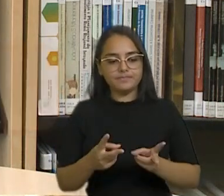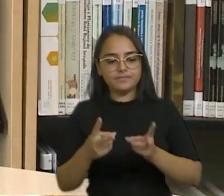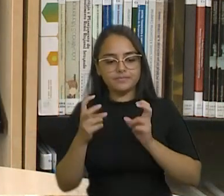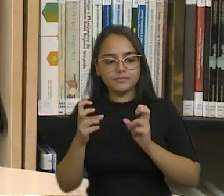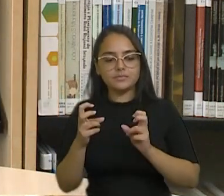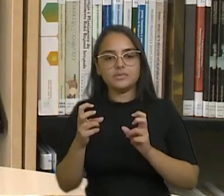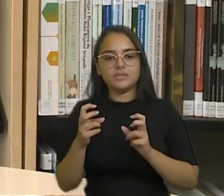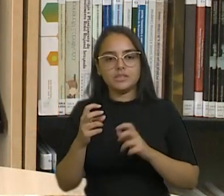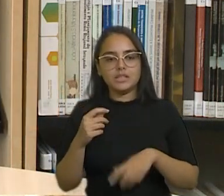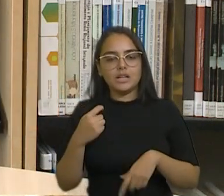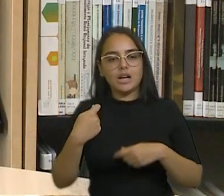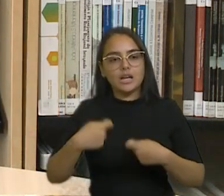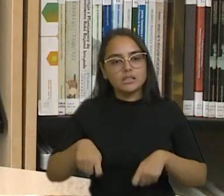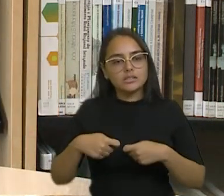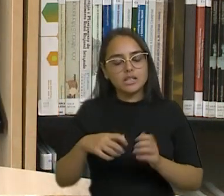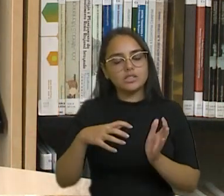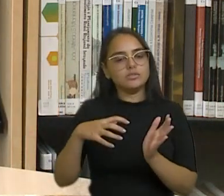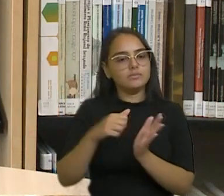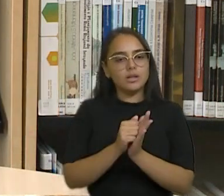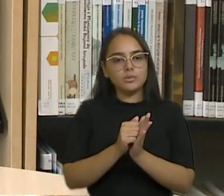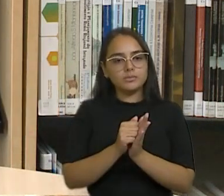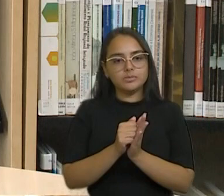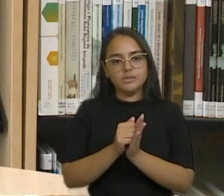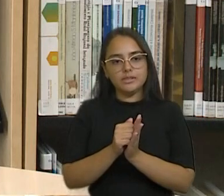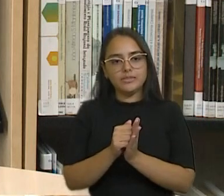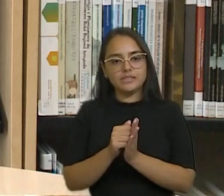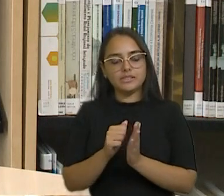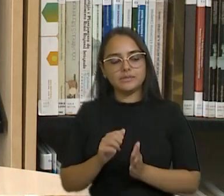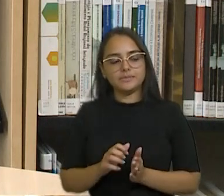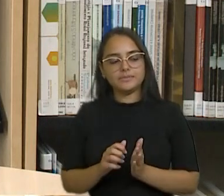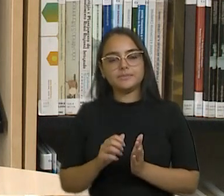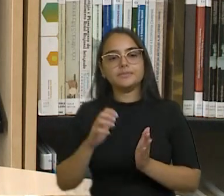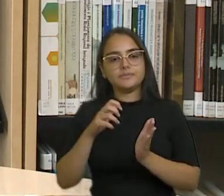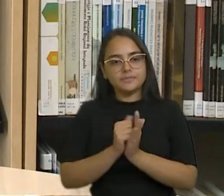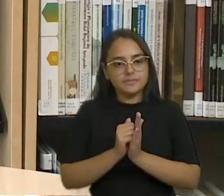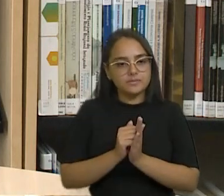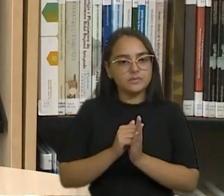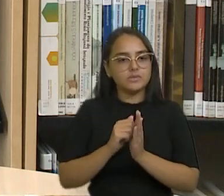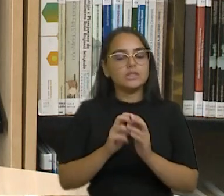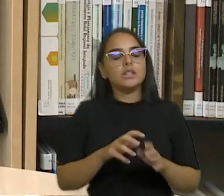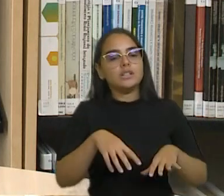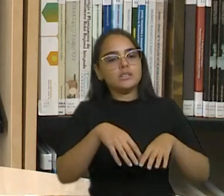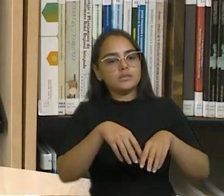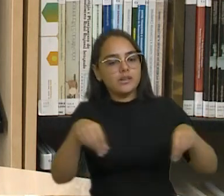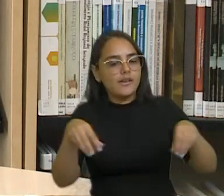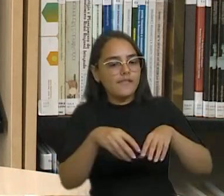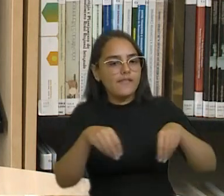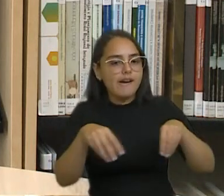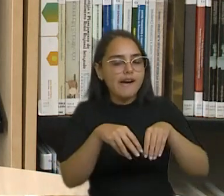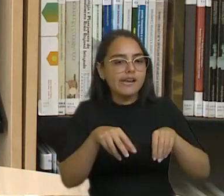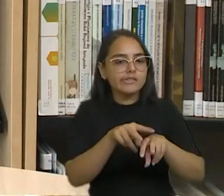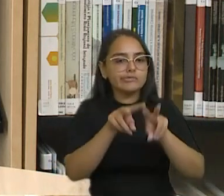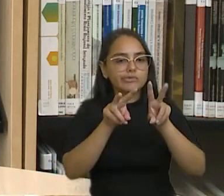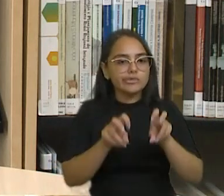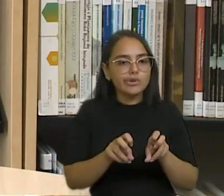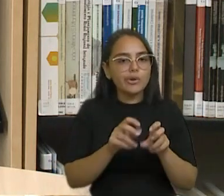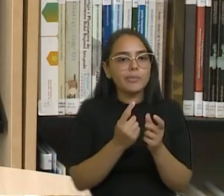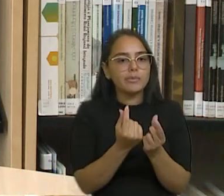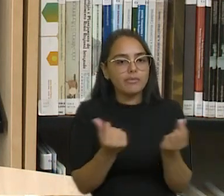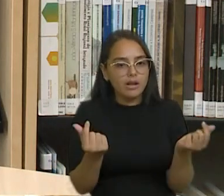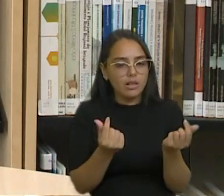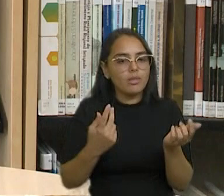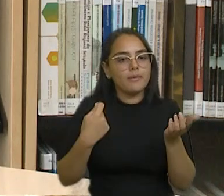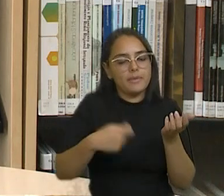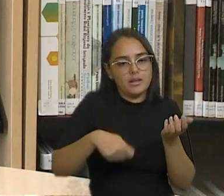de registrar esses momentos. Momentos da farinhada, o momento da casa de farinha, a ludicidade, o valor econômico de toda essa